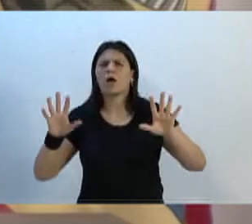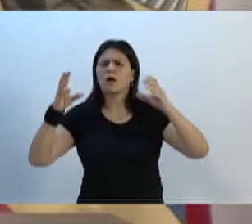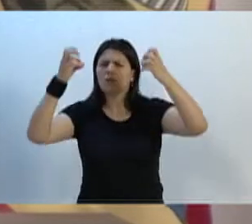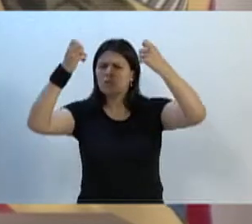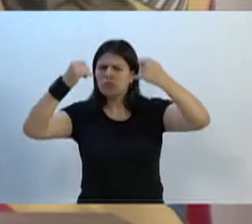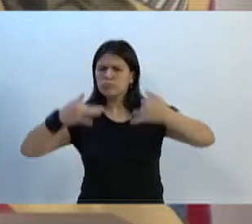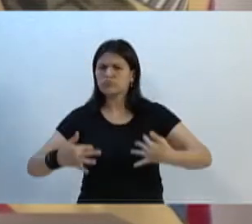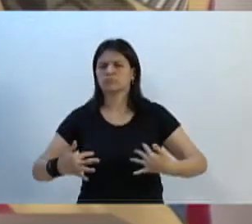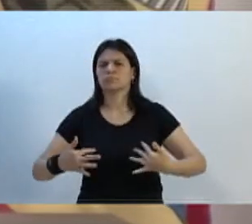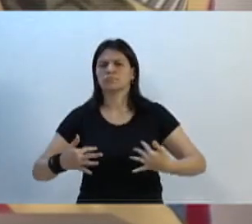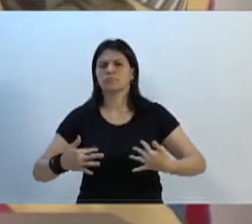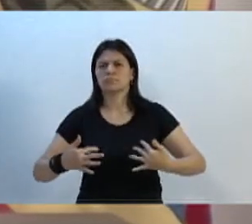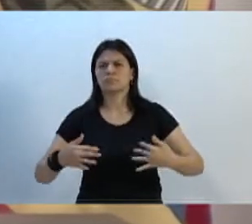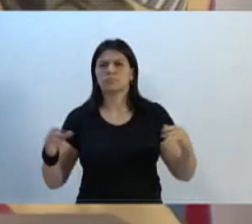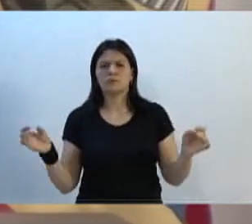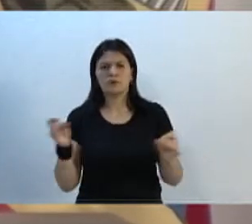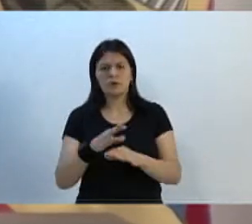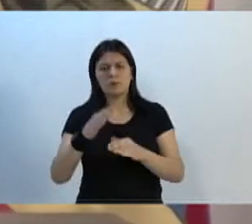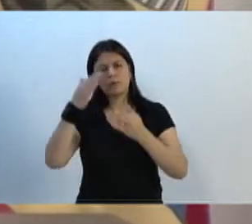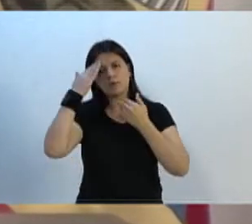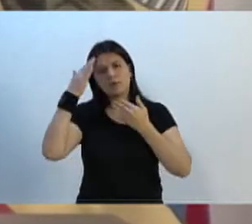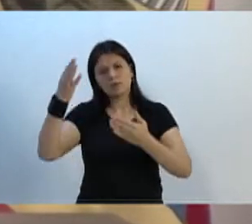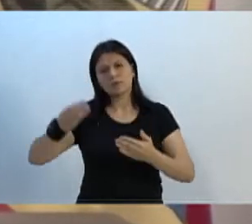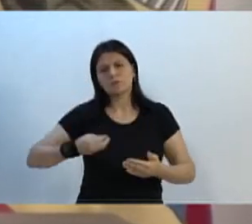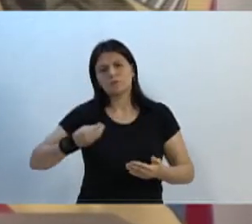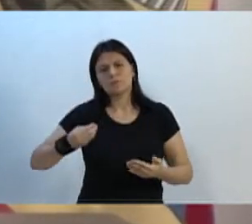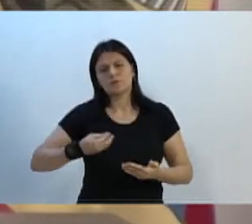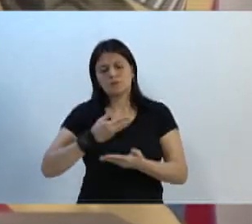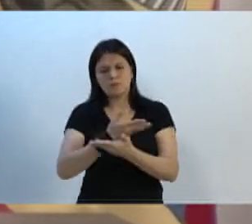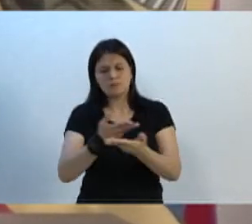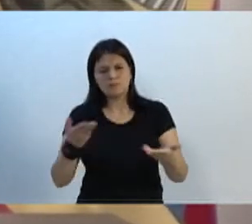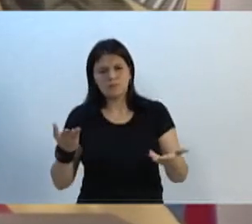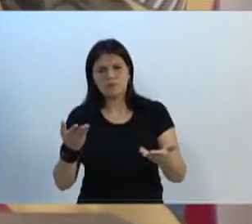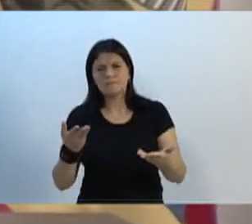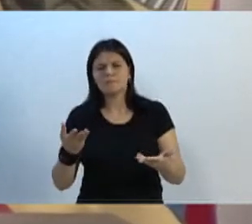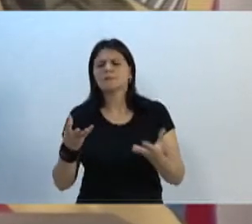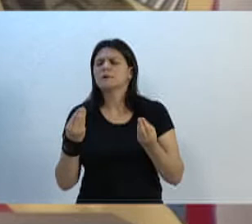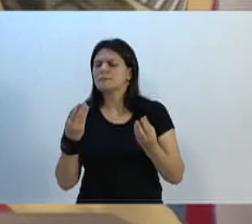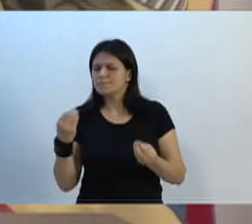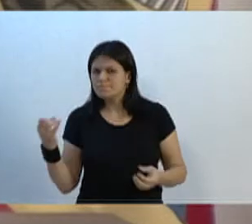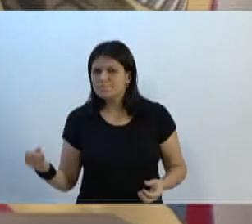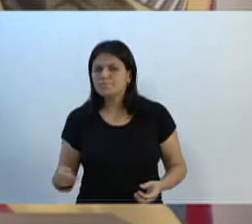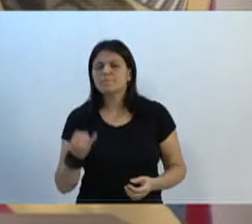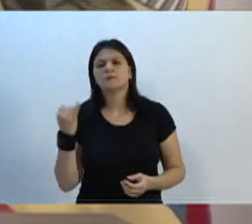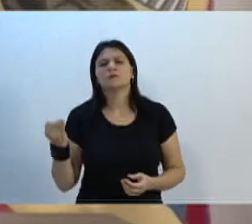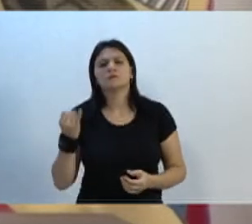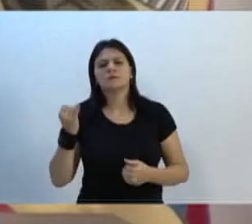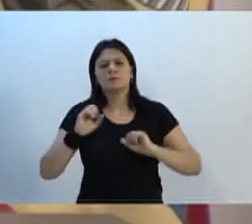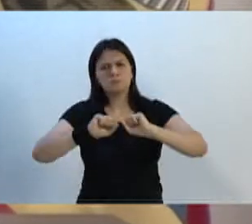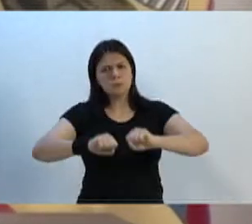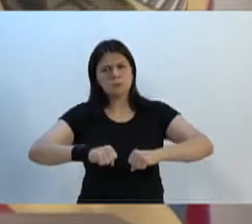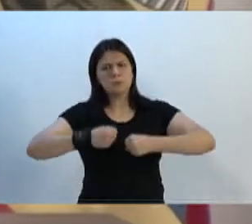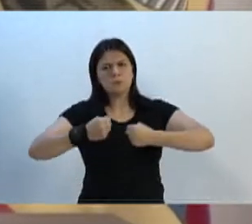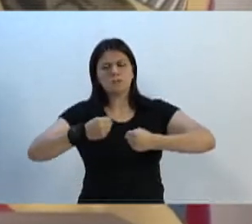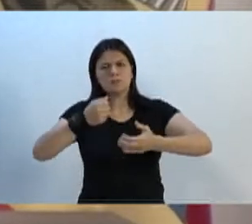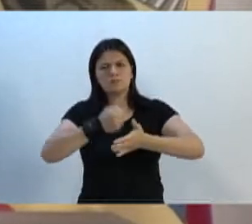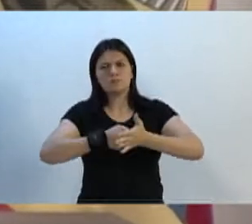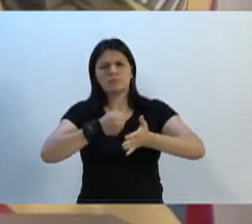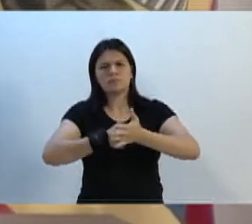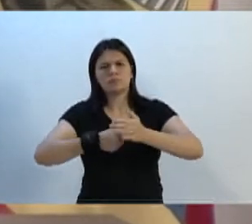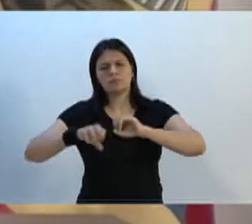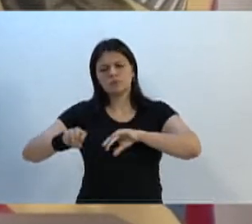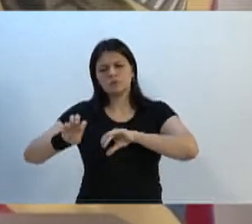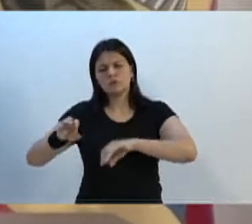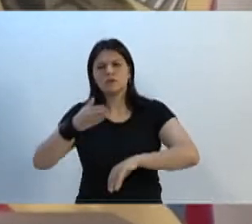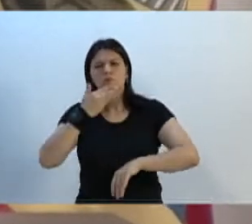transparente finalize agradecendo a presença de todas gente a presença de vocês é muito importante fortalece a luta para uma